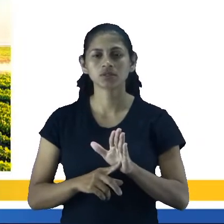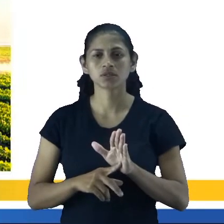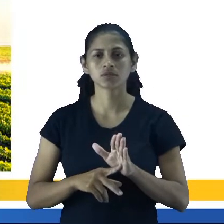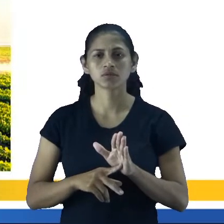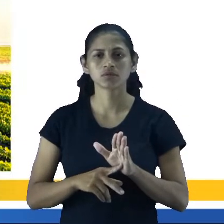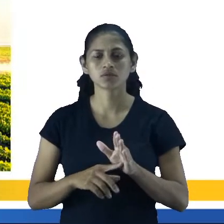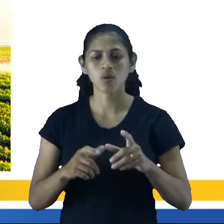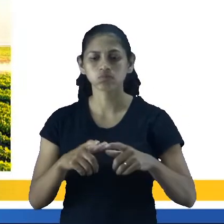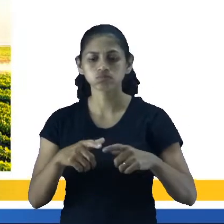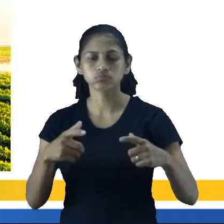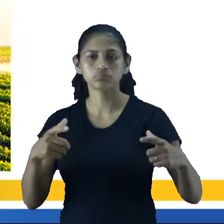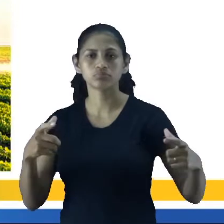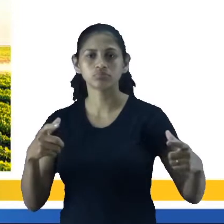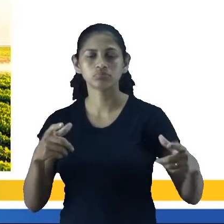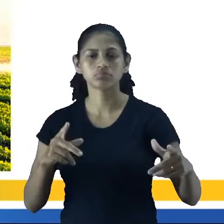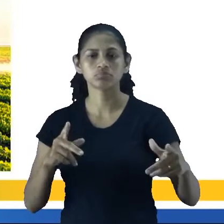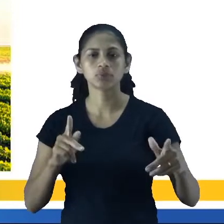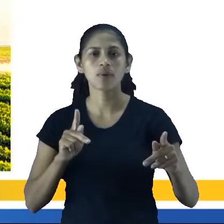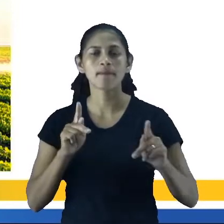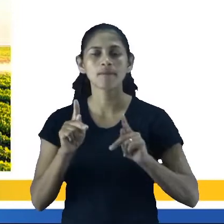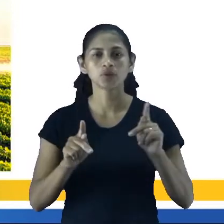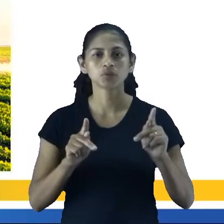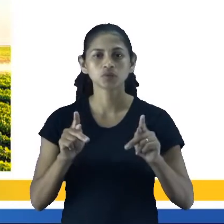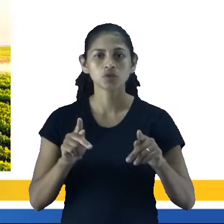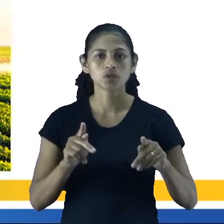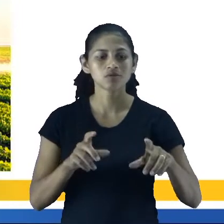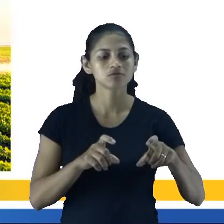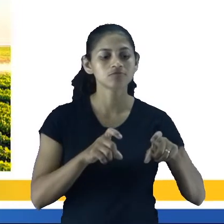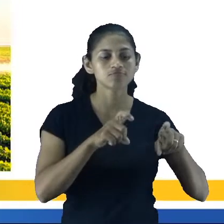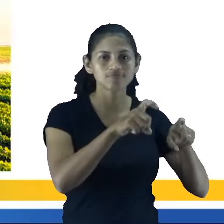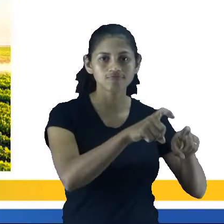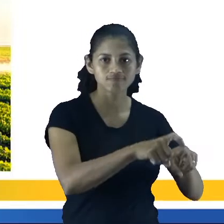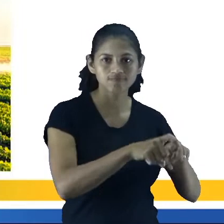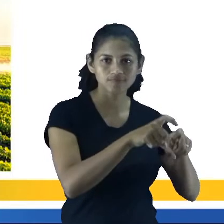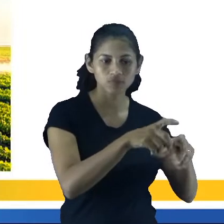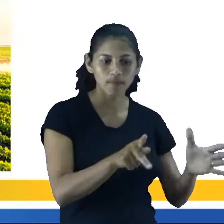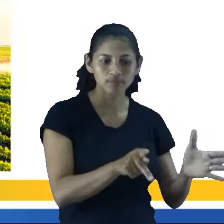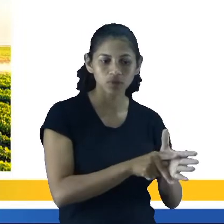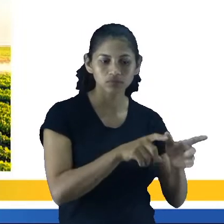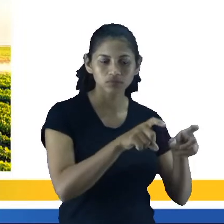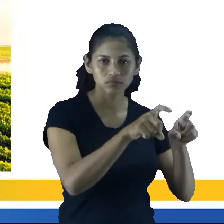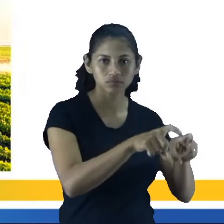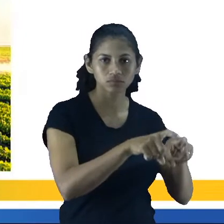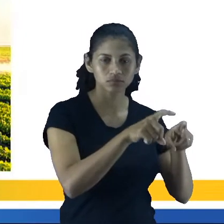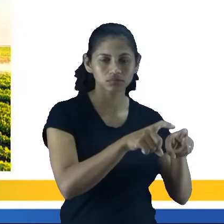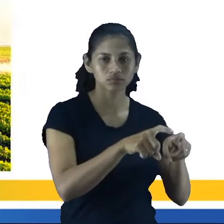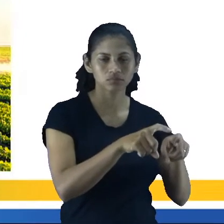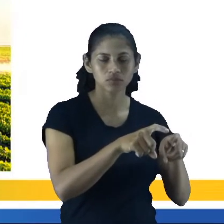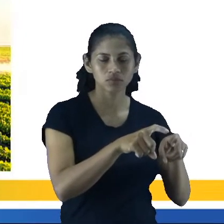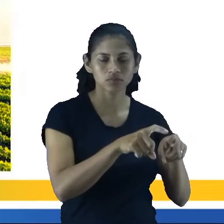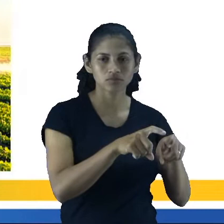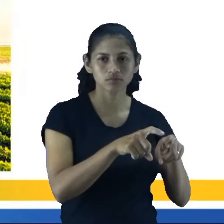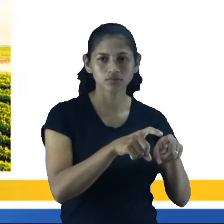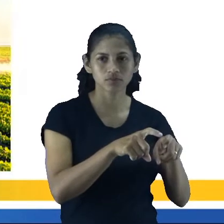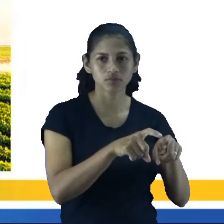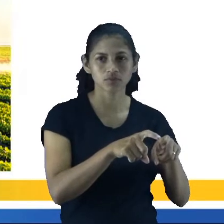população no meio rural, as práticas econômicas em que mais geram emprego são as